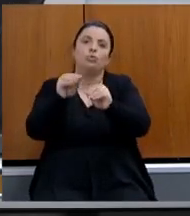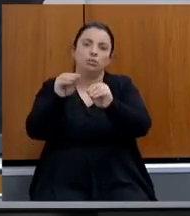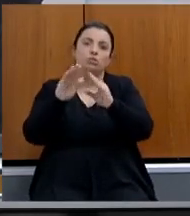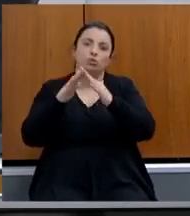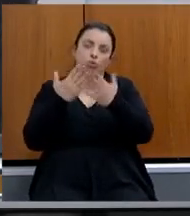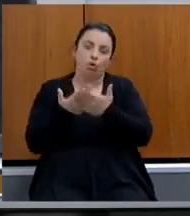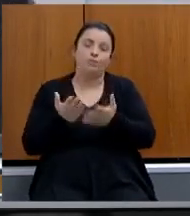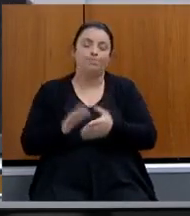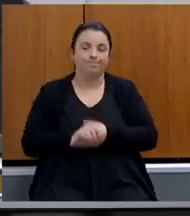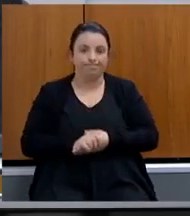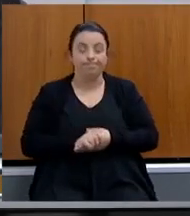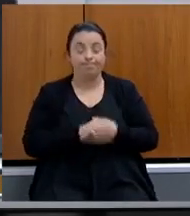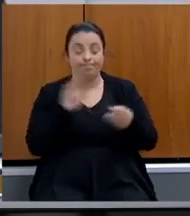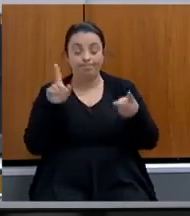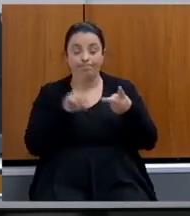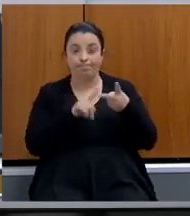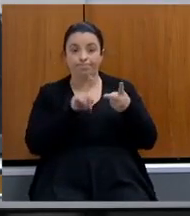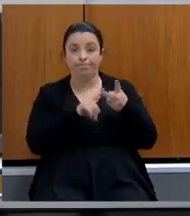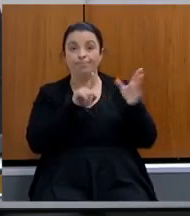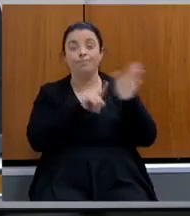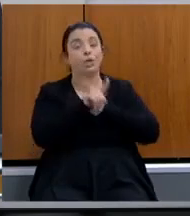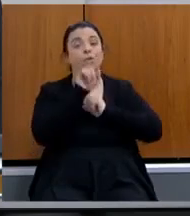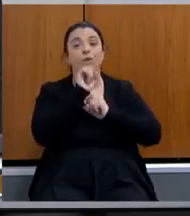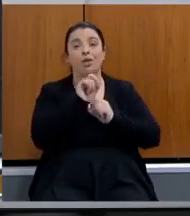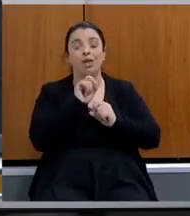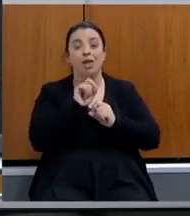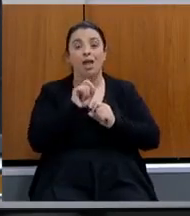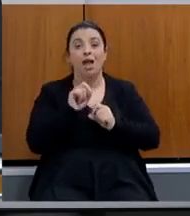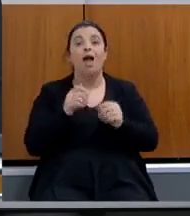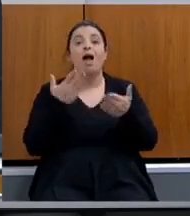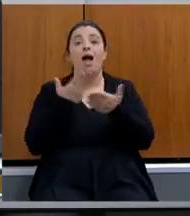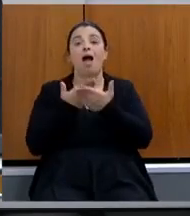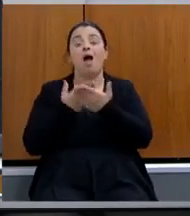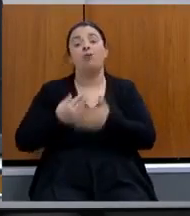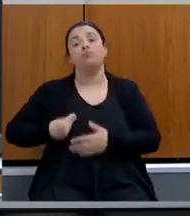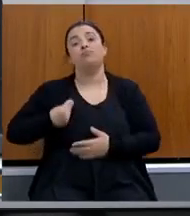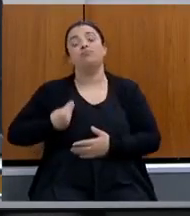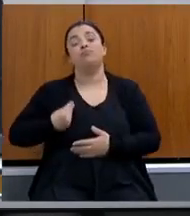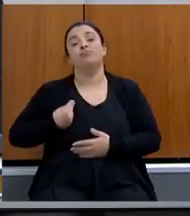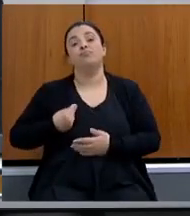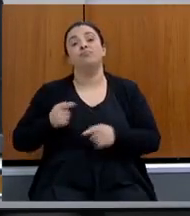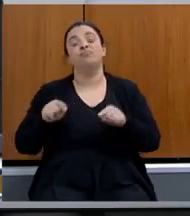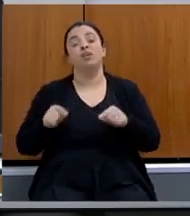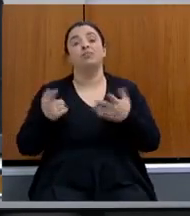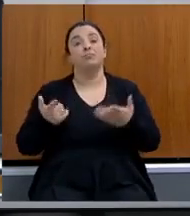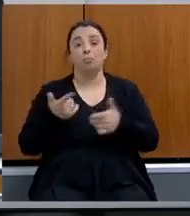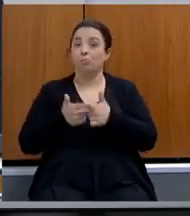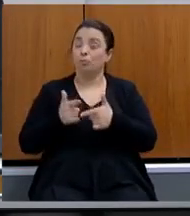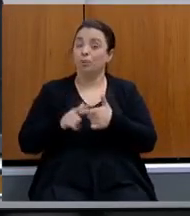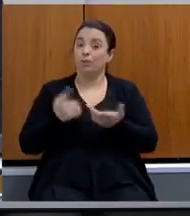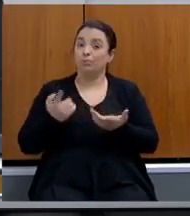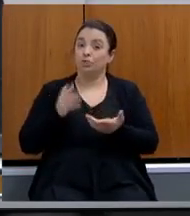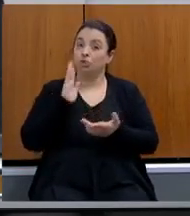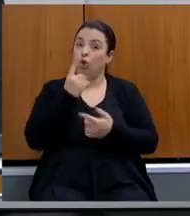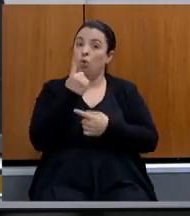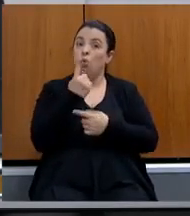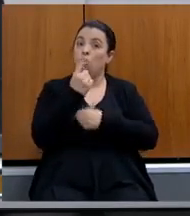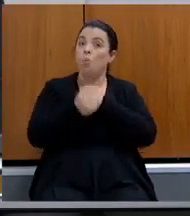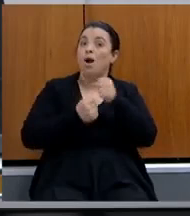às aulas tem um problema aí que tá só um ano e três meses sem aulas presenciais